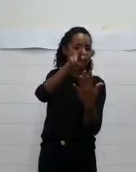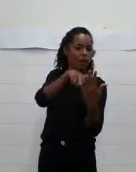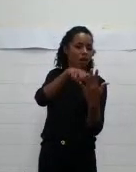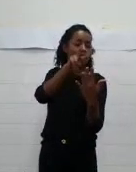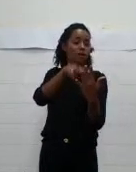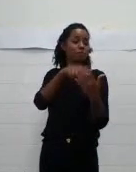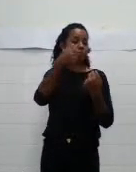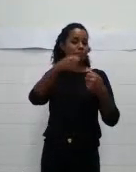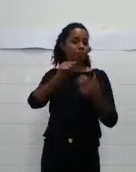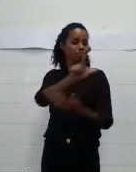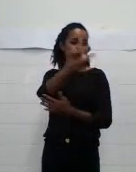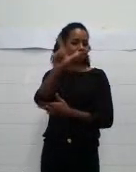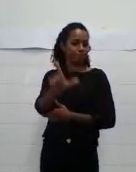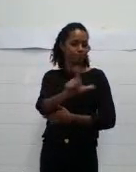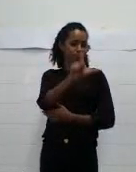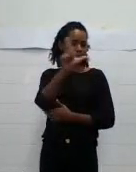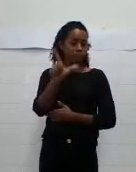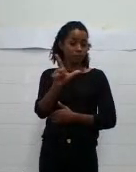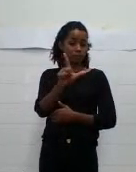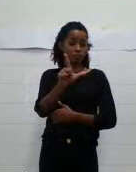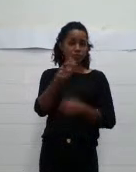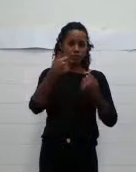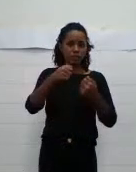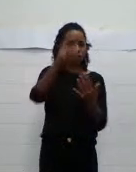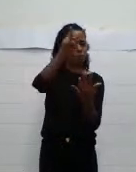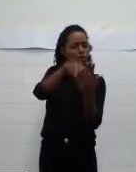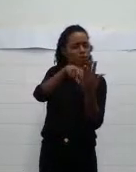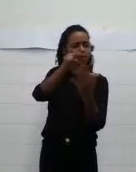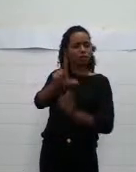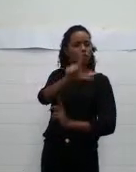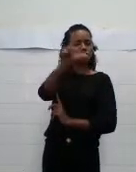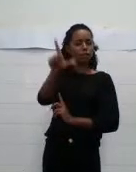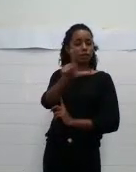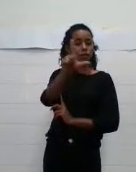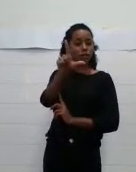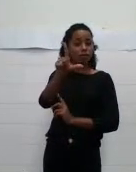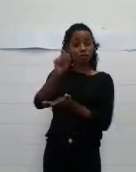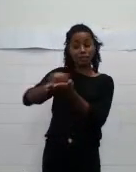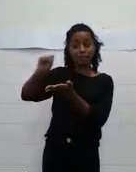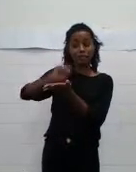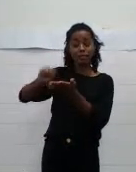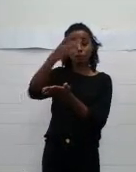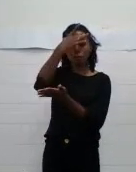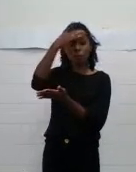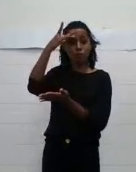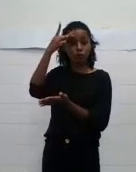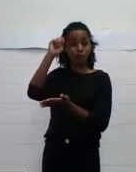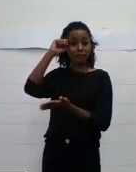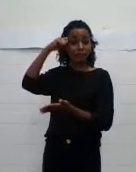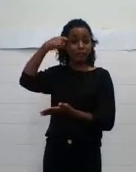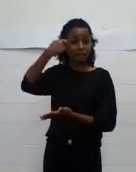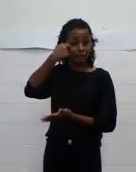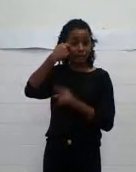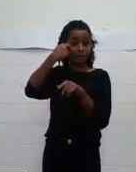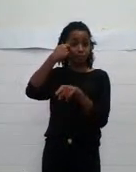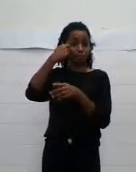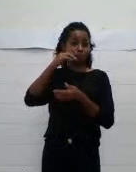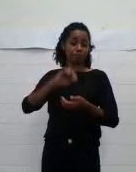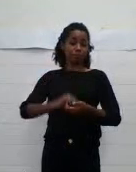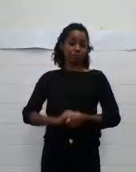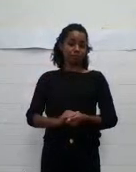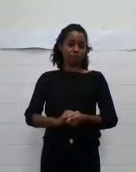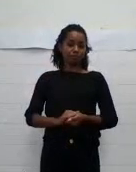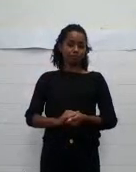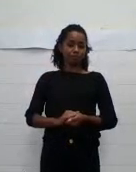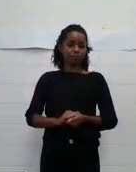literatura produzida por intelectuais negros, intelectuais negras, literatura produzida, literatura de autoria indígena. Onde está